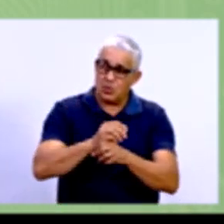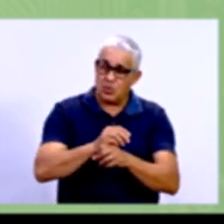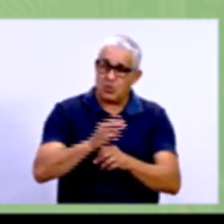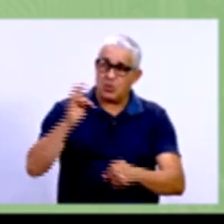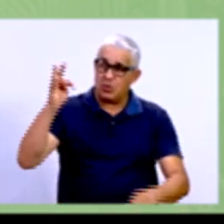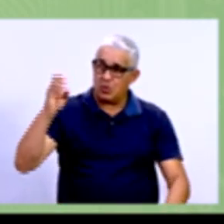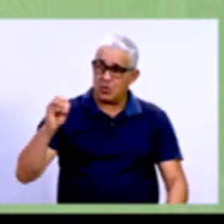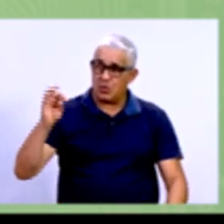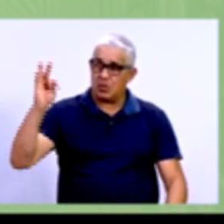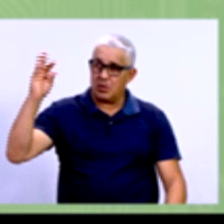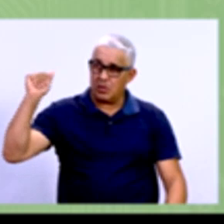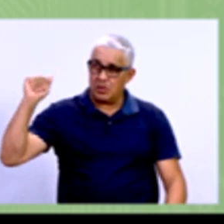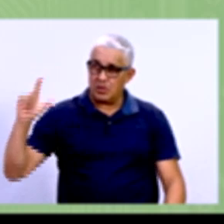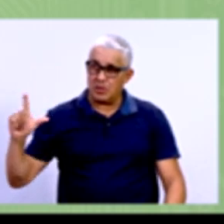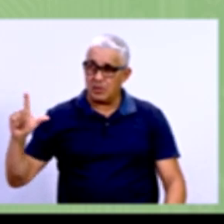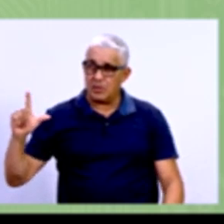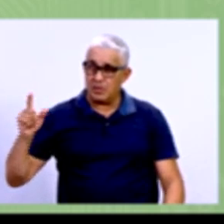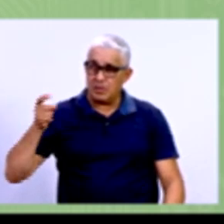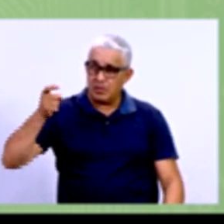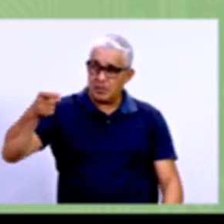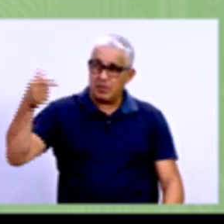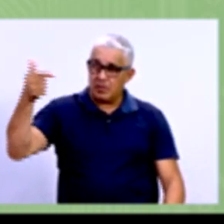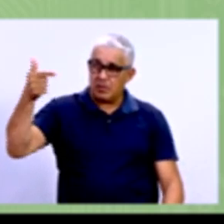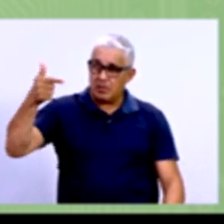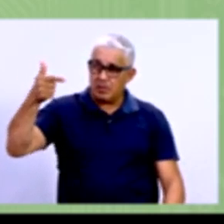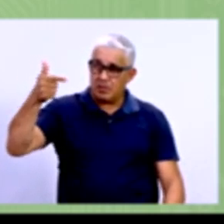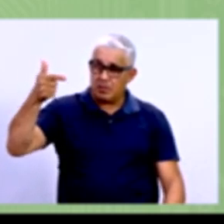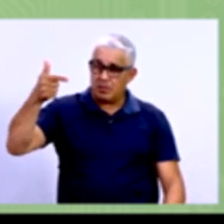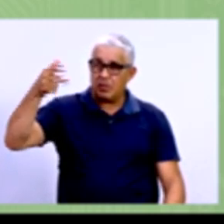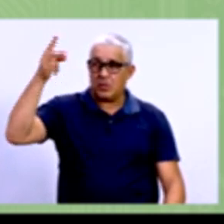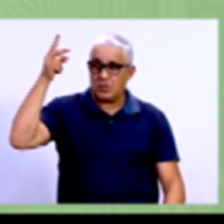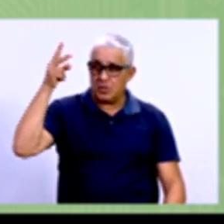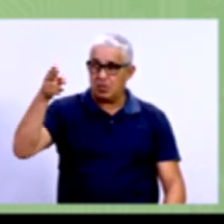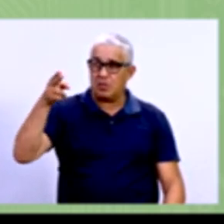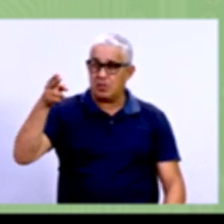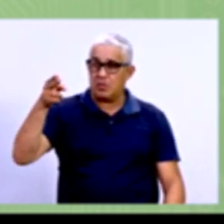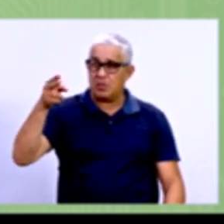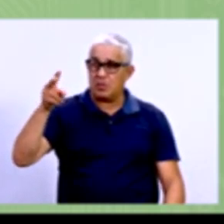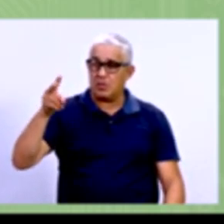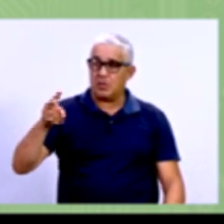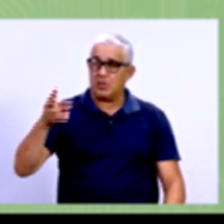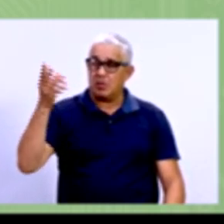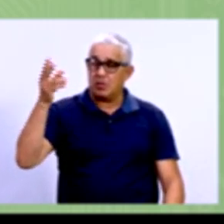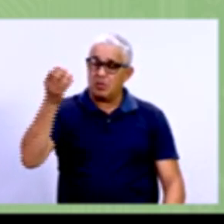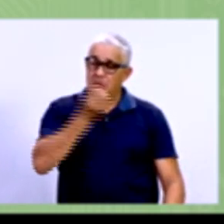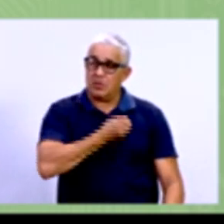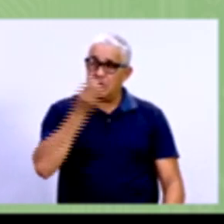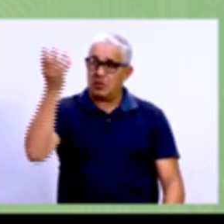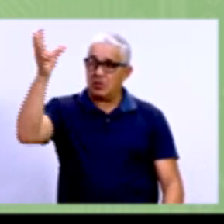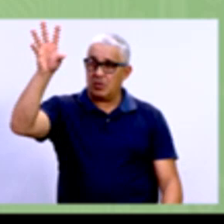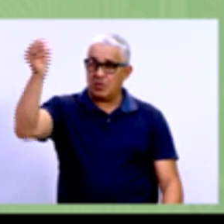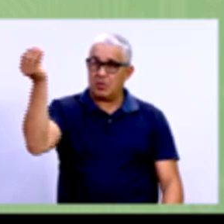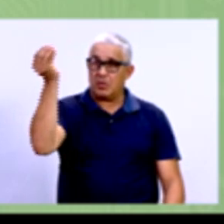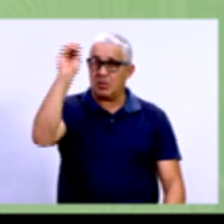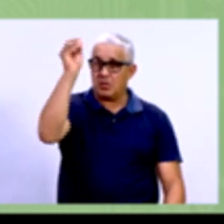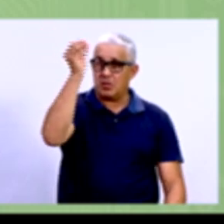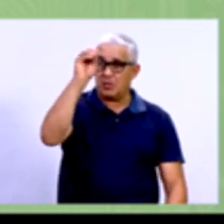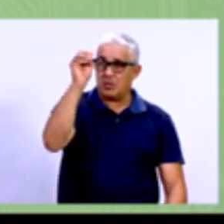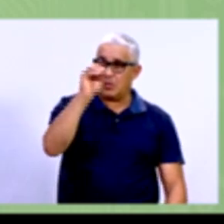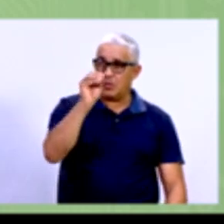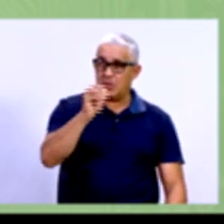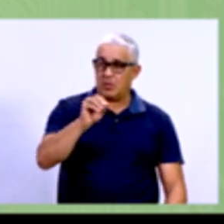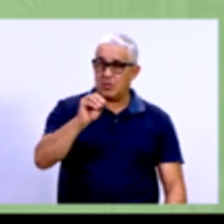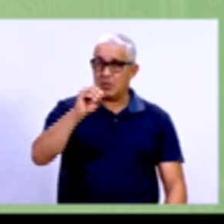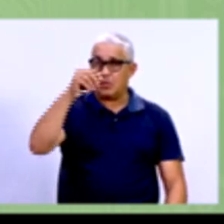de todos eles. X ao quadrado a mesma coisa, pegar o valor de x, todos os valores de x, elevar ao quadrado